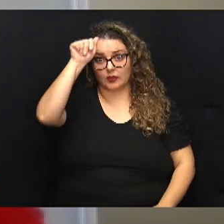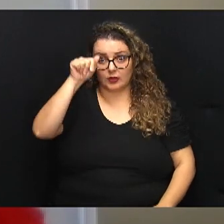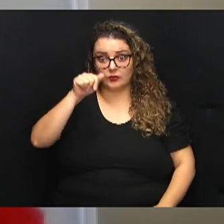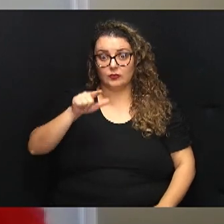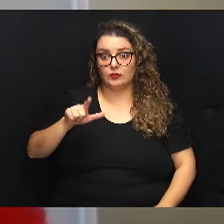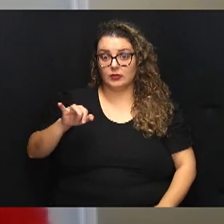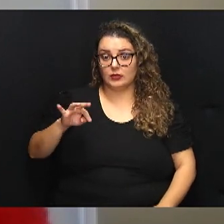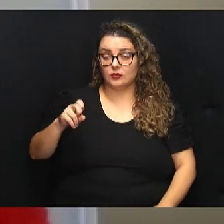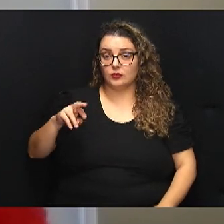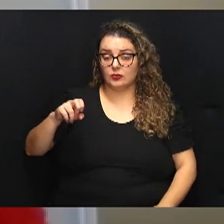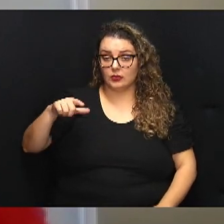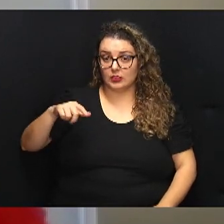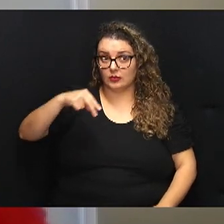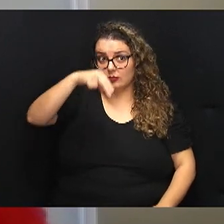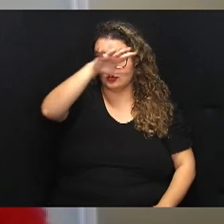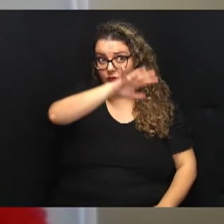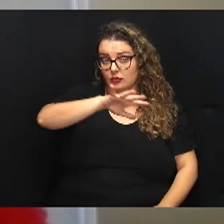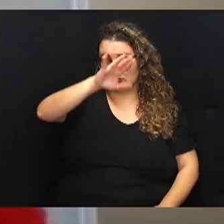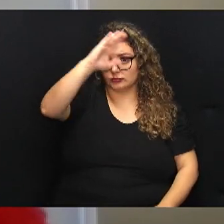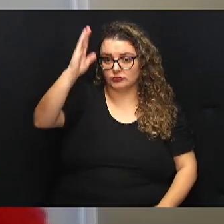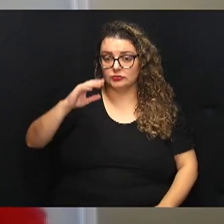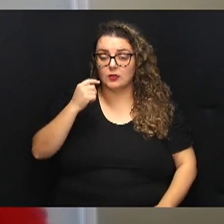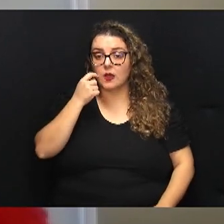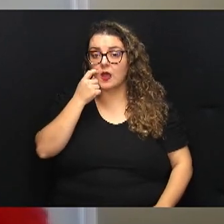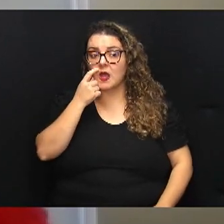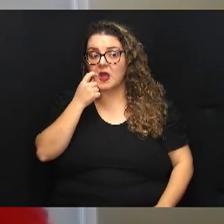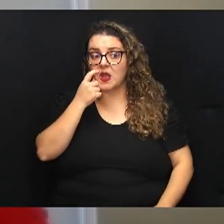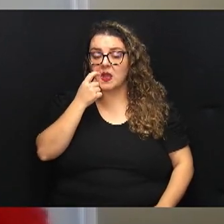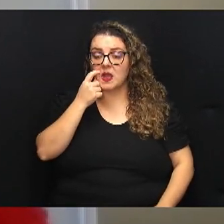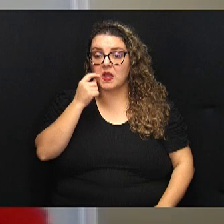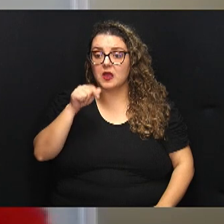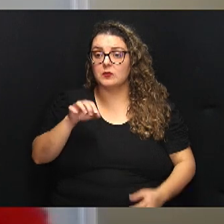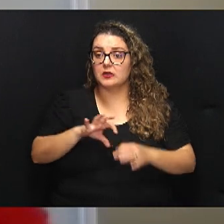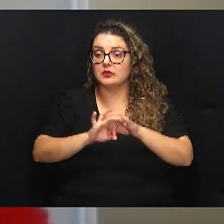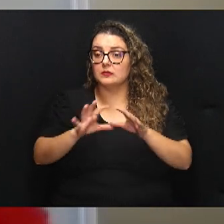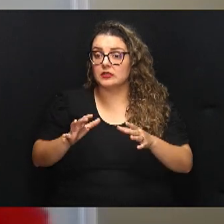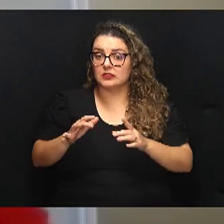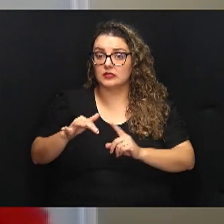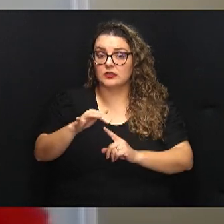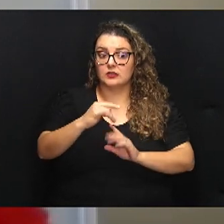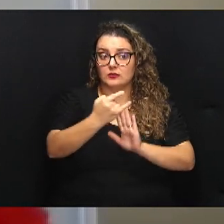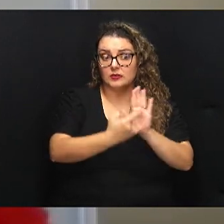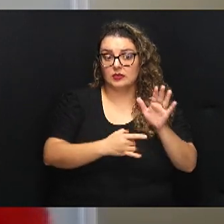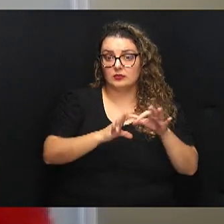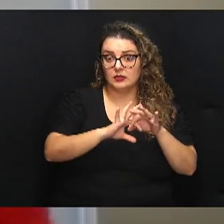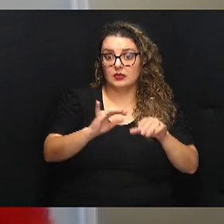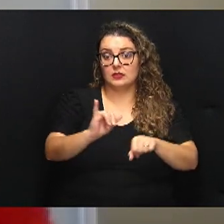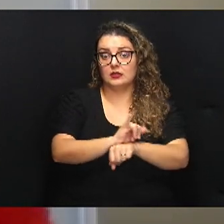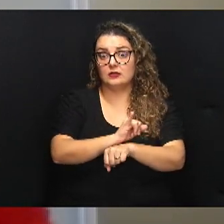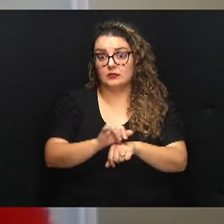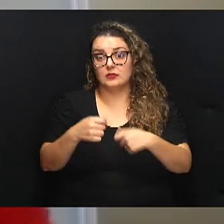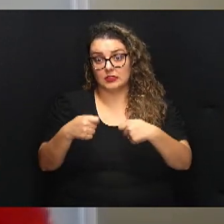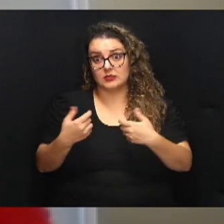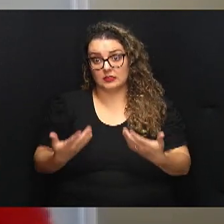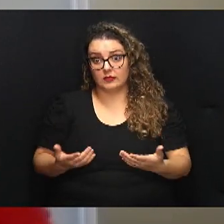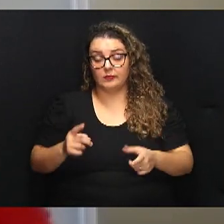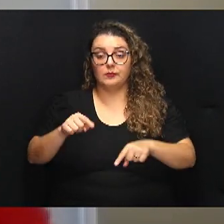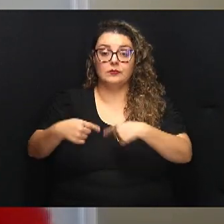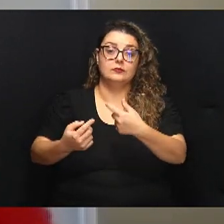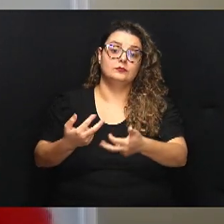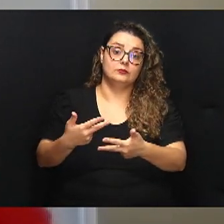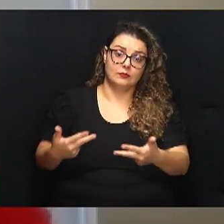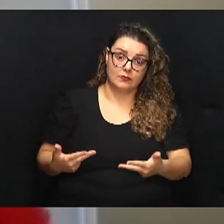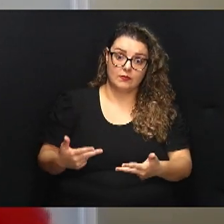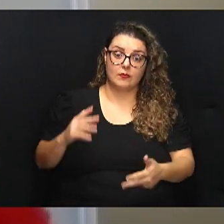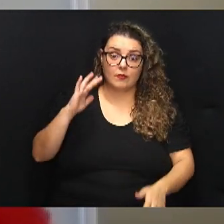Brasil, deveriam ser submetidos a uma avaliação ambiental estratégica. Outro aspecto que eu acho